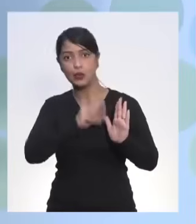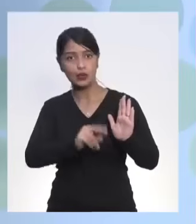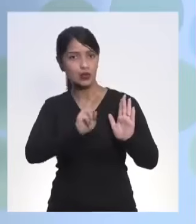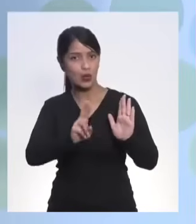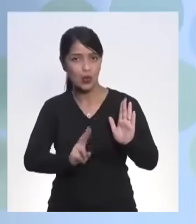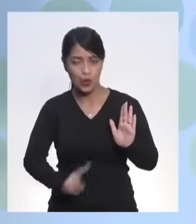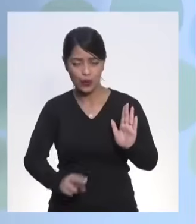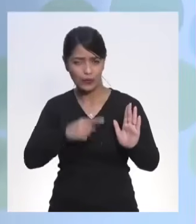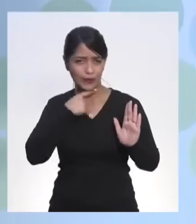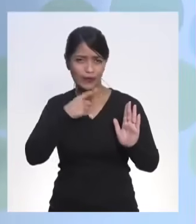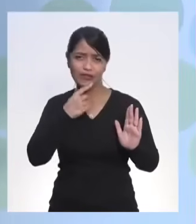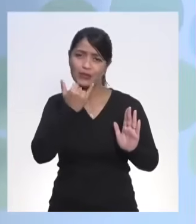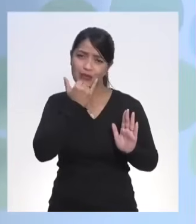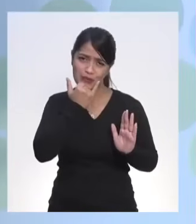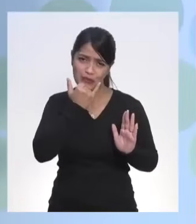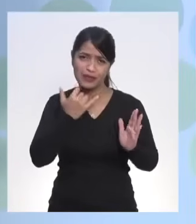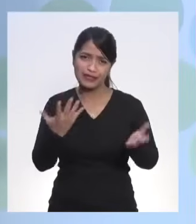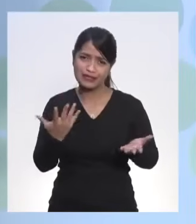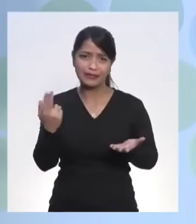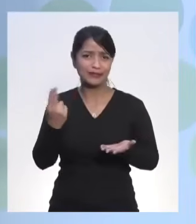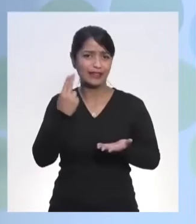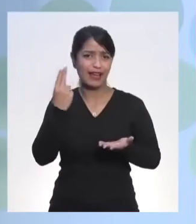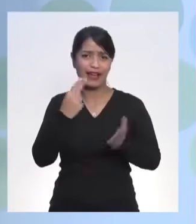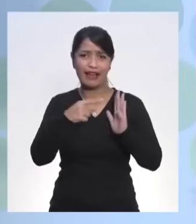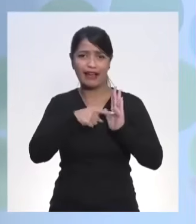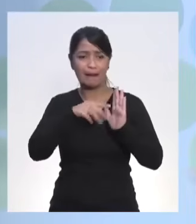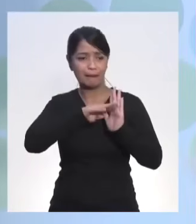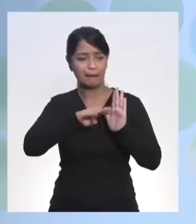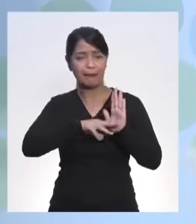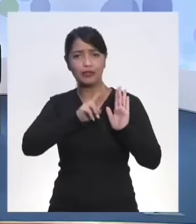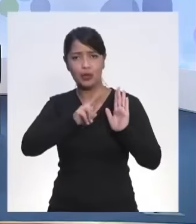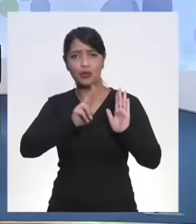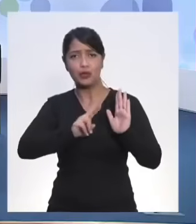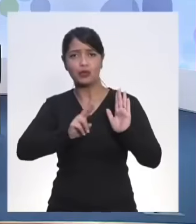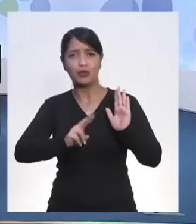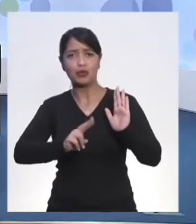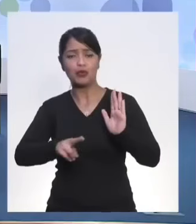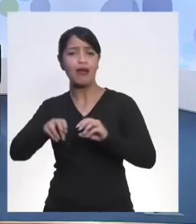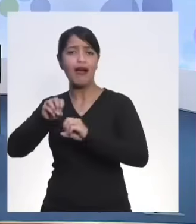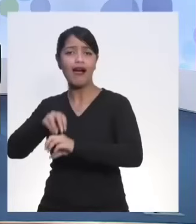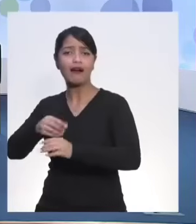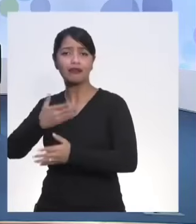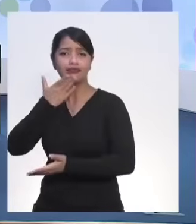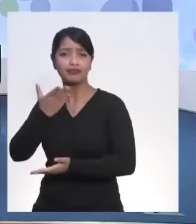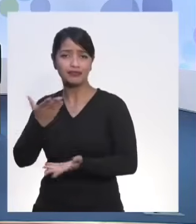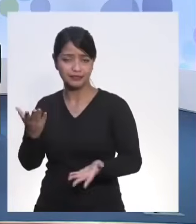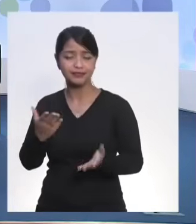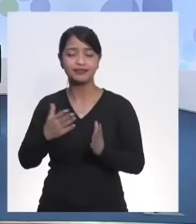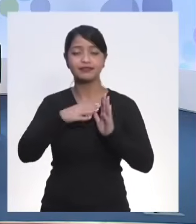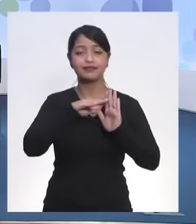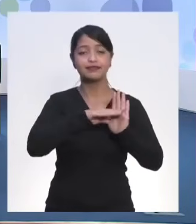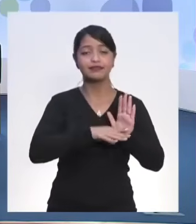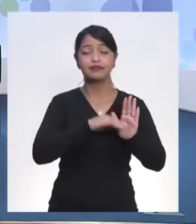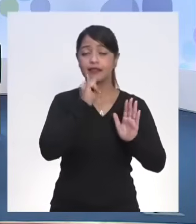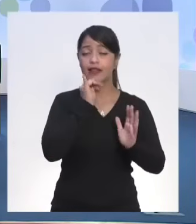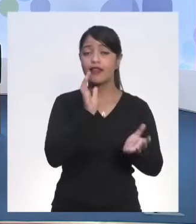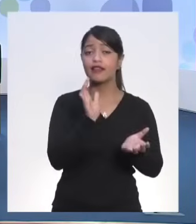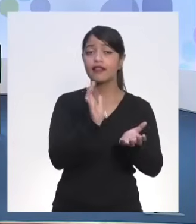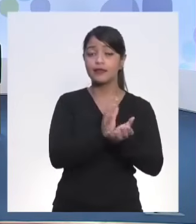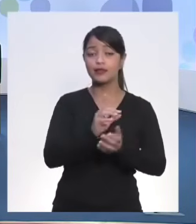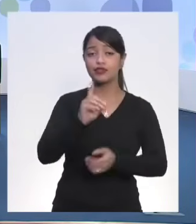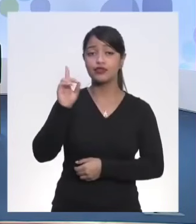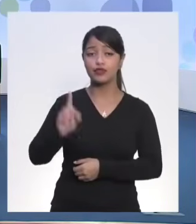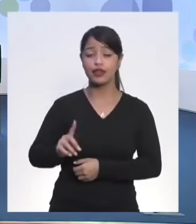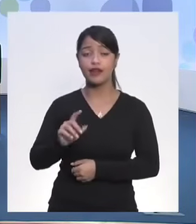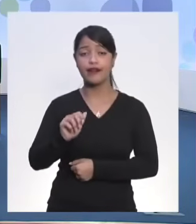até desculpas aí para vocês. Senão a gente não dá aula. Senão eu não vou conseguir, ó. Eu tenho, por exemplo, aqui, Ale, a equipe da diretoria